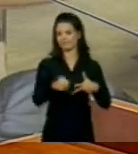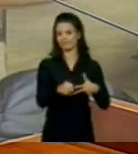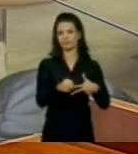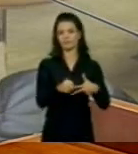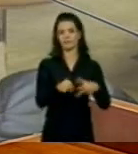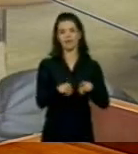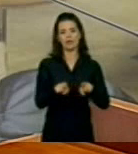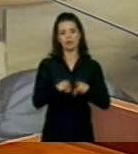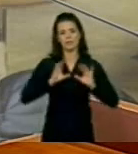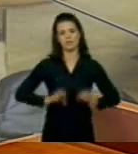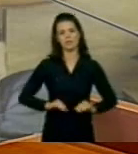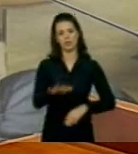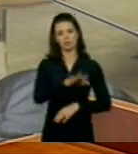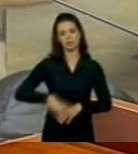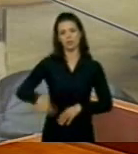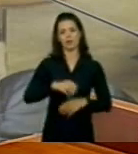mais humilde do cidadão.